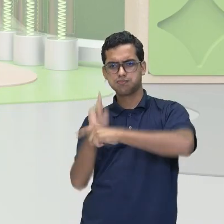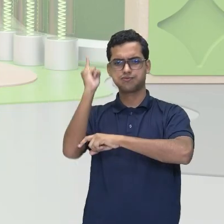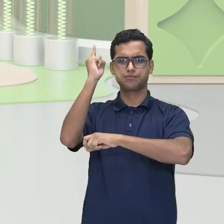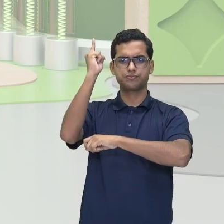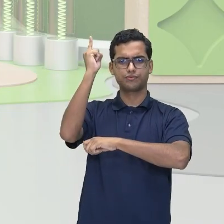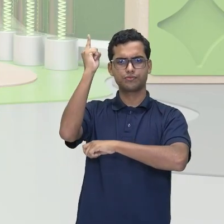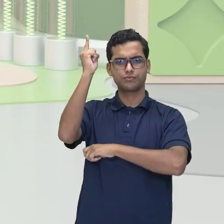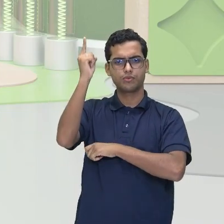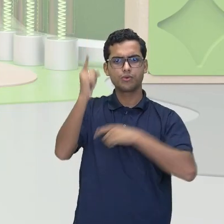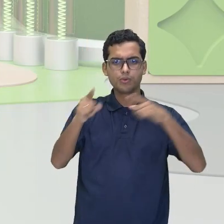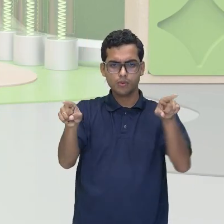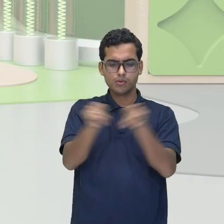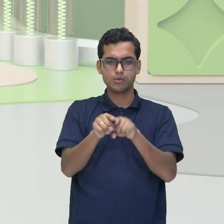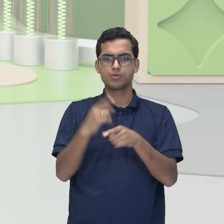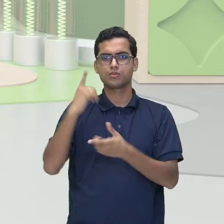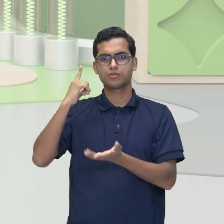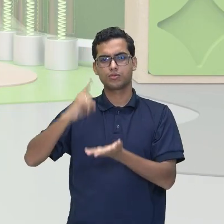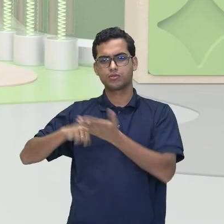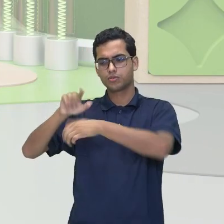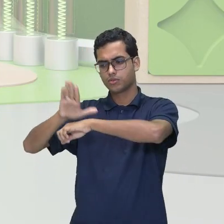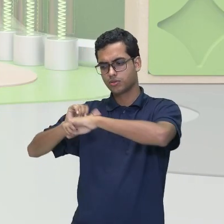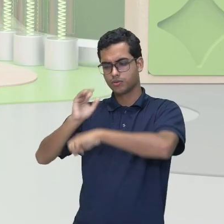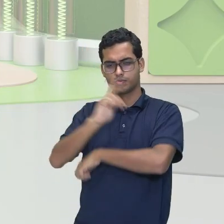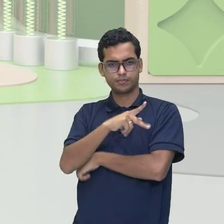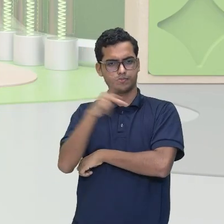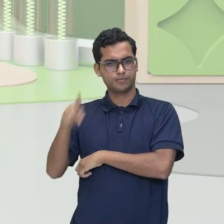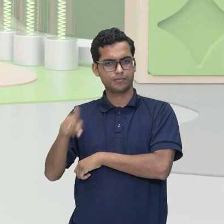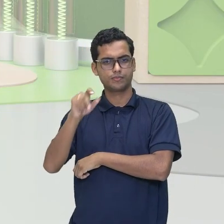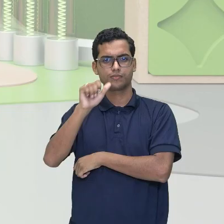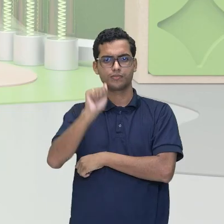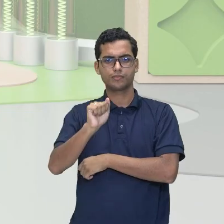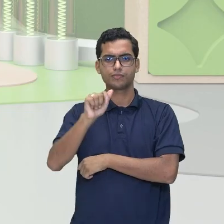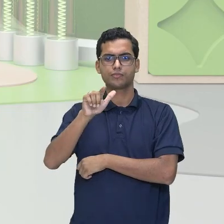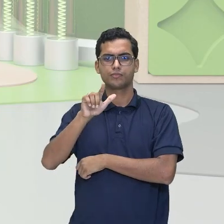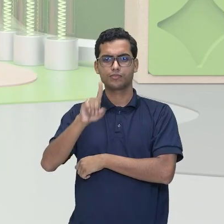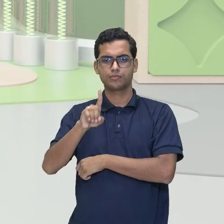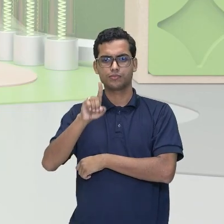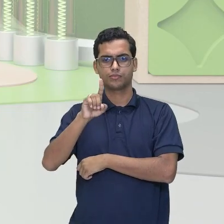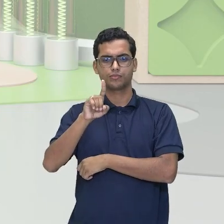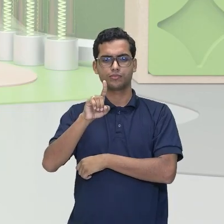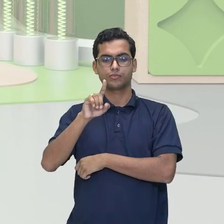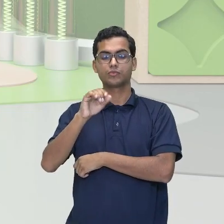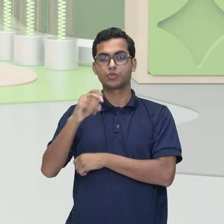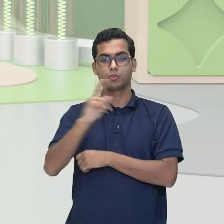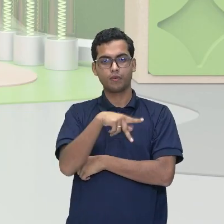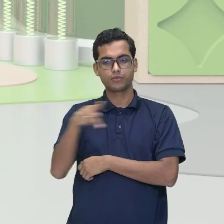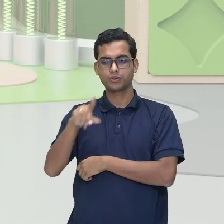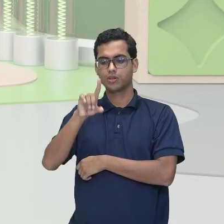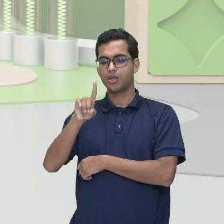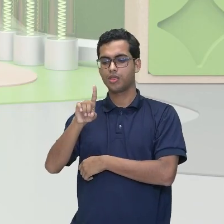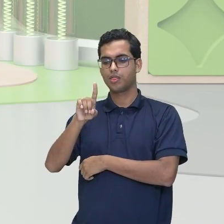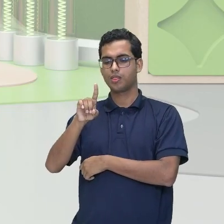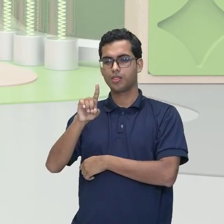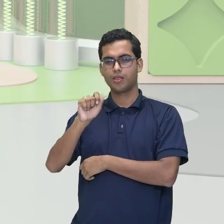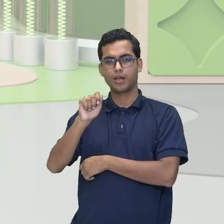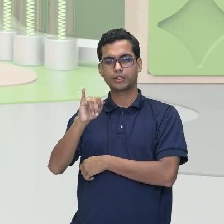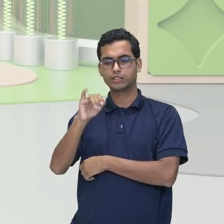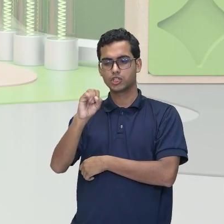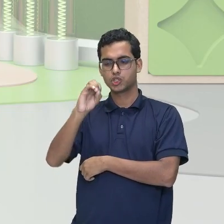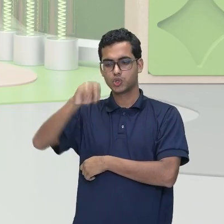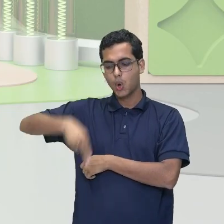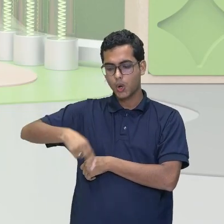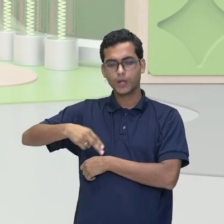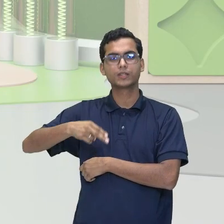colega, professor Dyson. Então, é ele que vai nos guiar nessa viagem pelas camadas